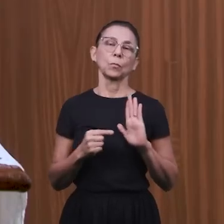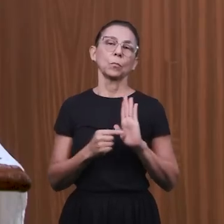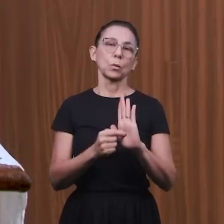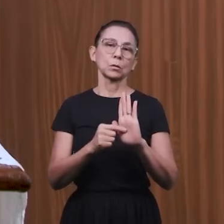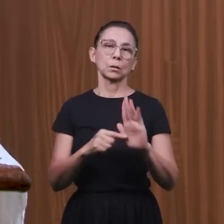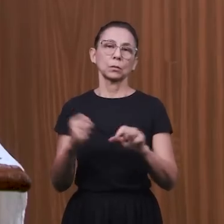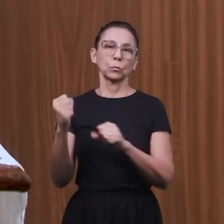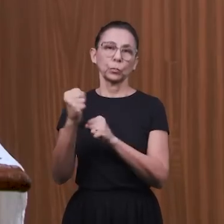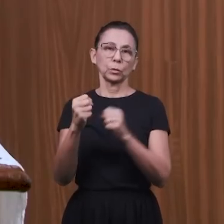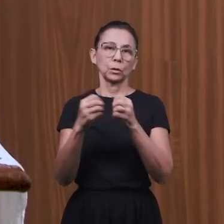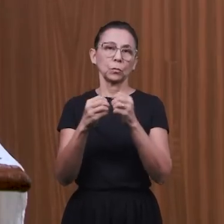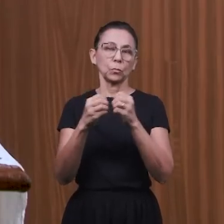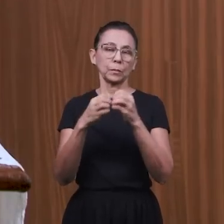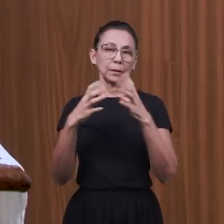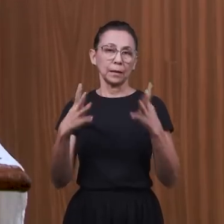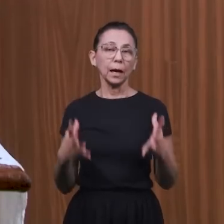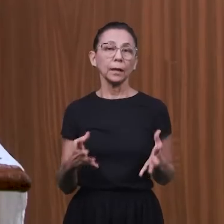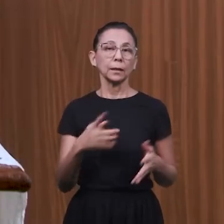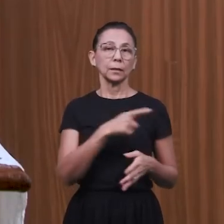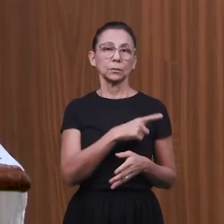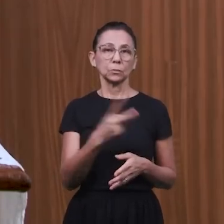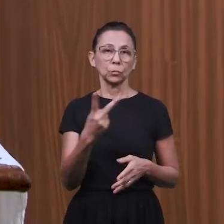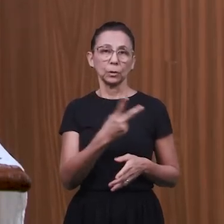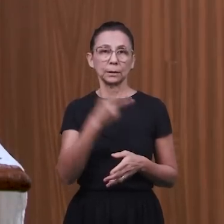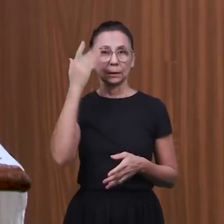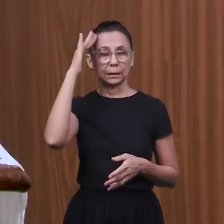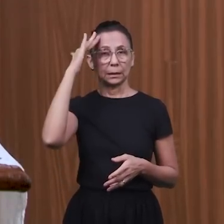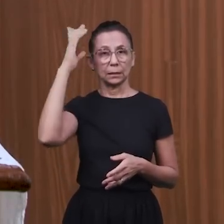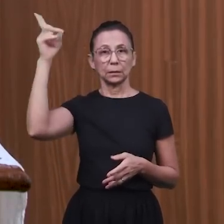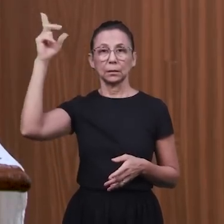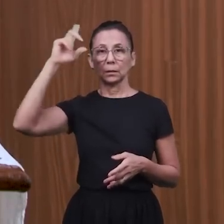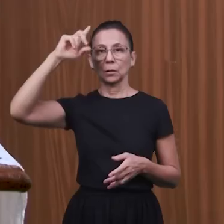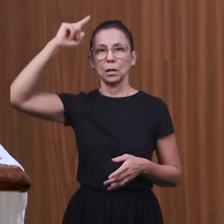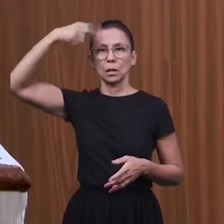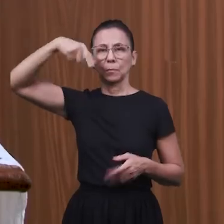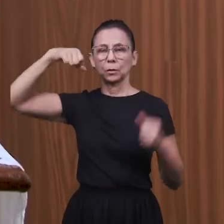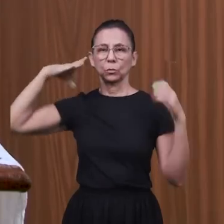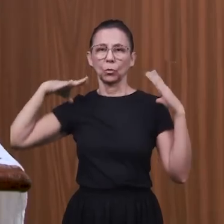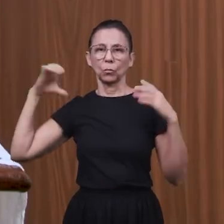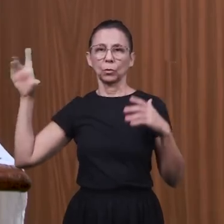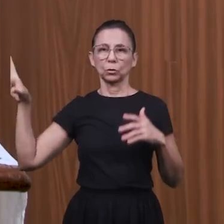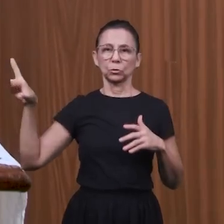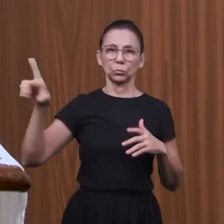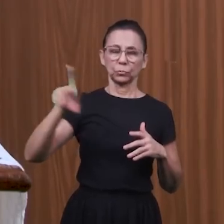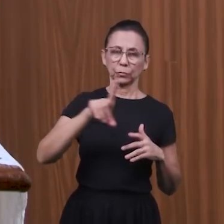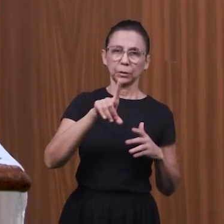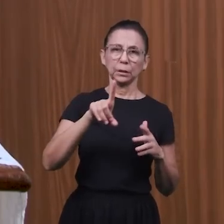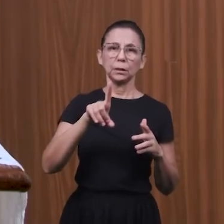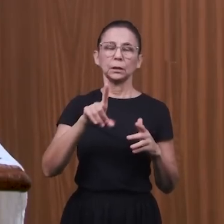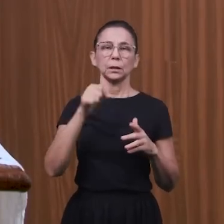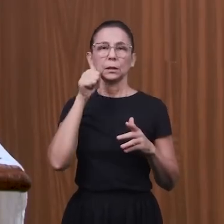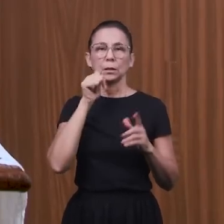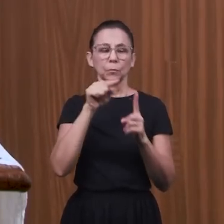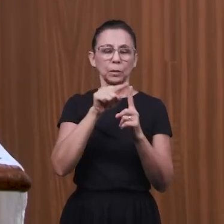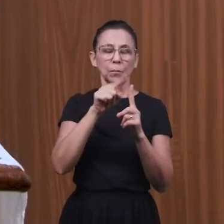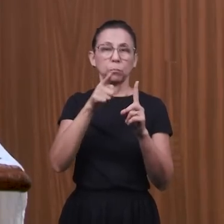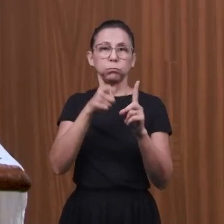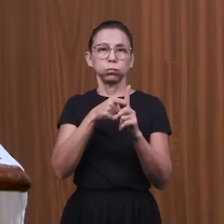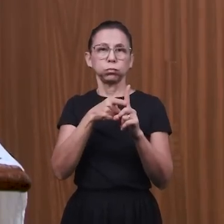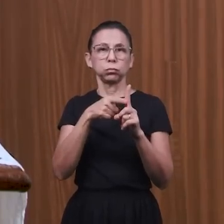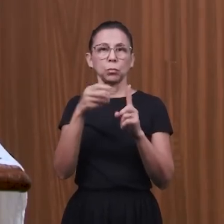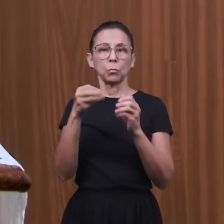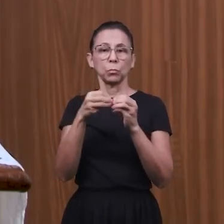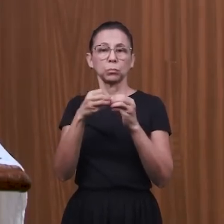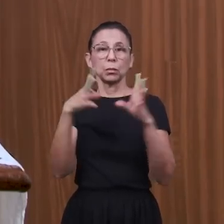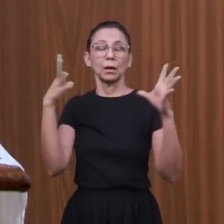anjo, entenderam que era um anjo enviado da parte de Deus. Quando este anjo encontra, este ser celestial encontra com